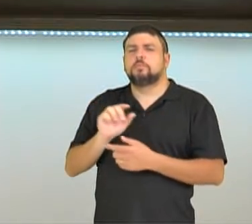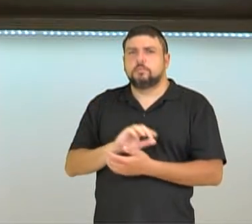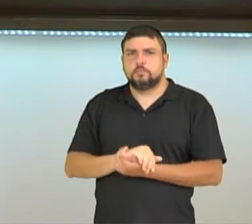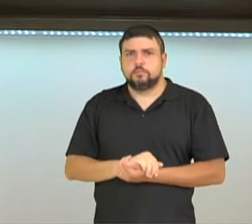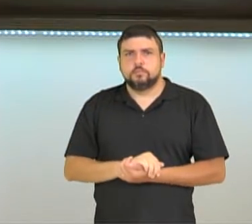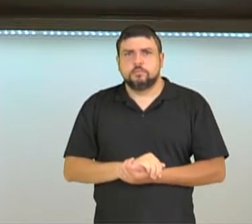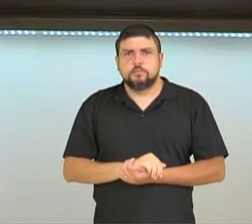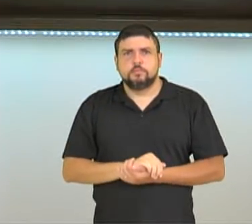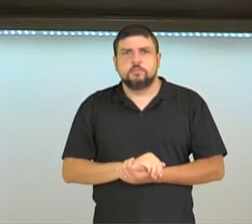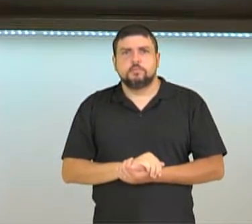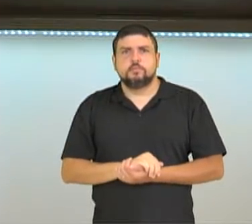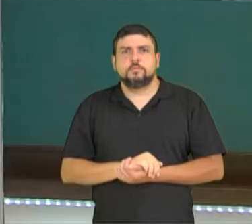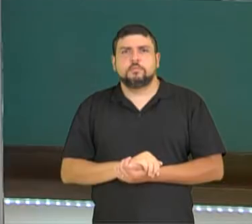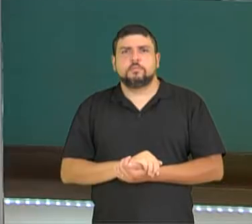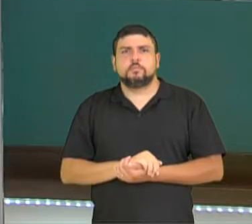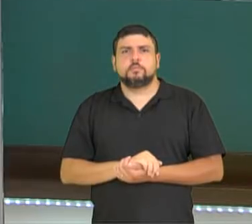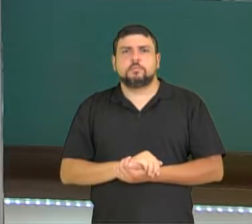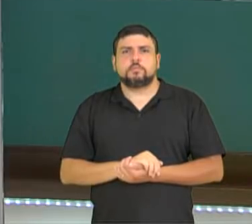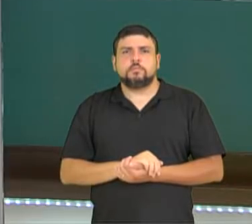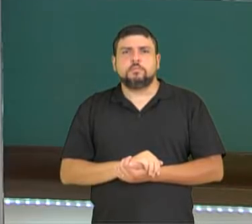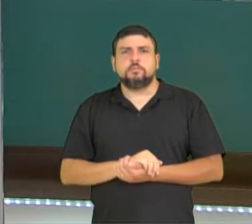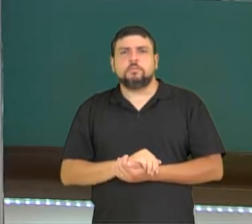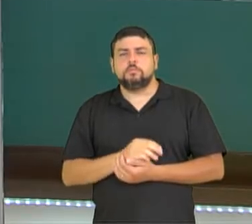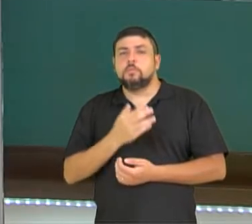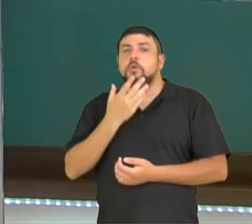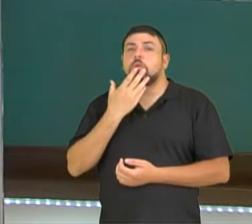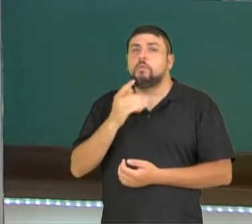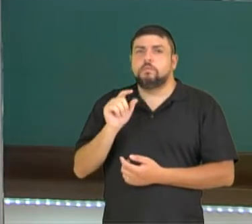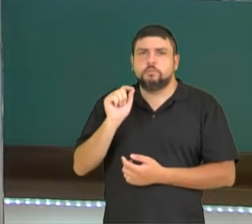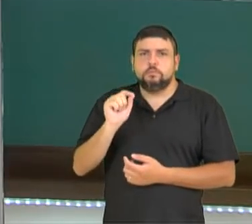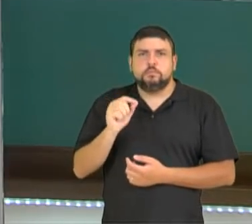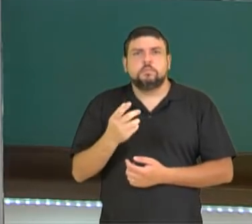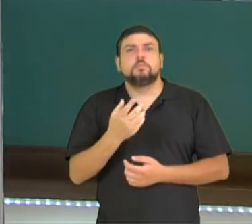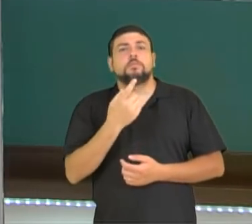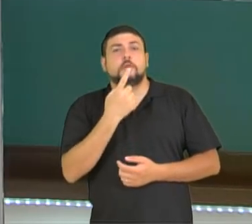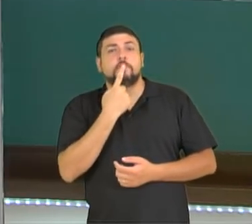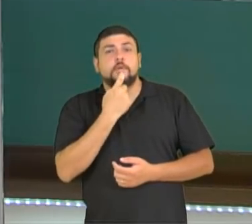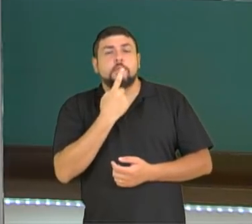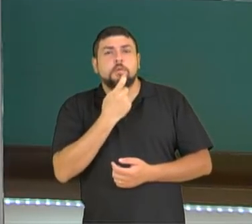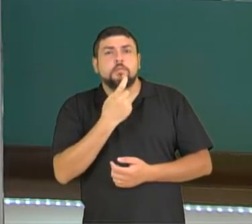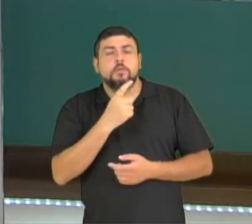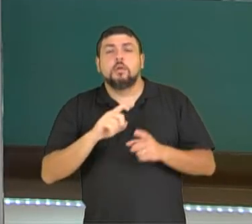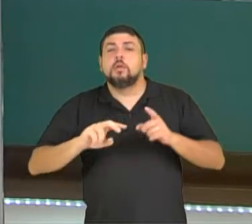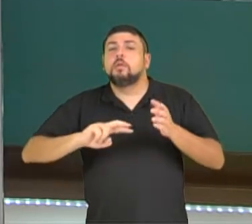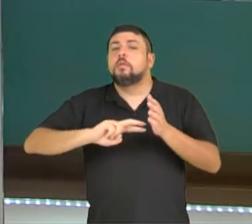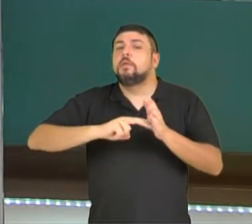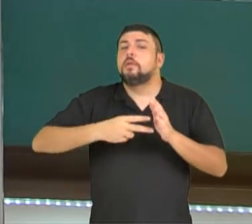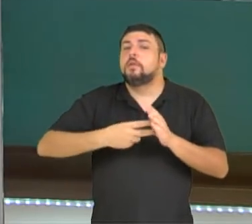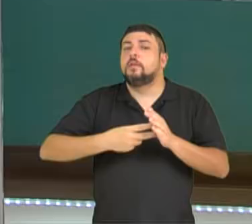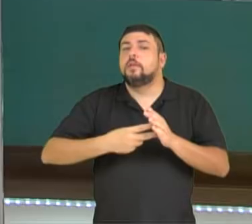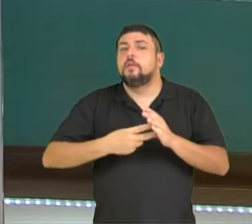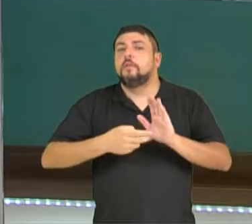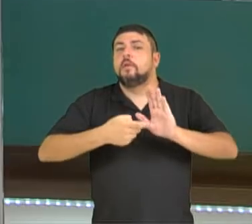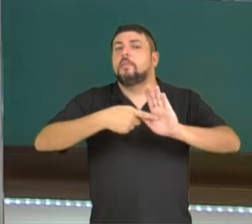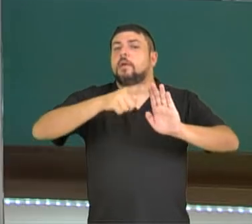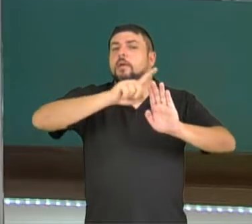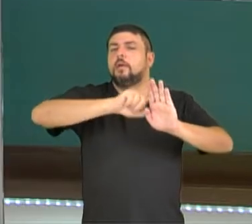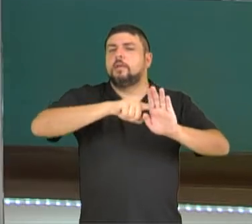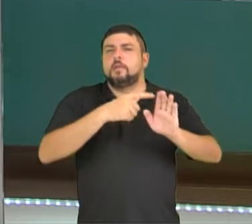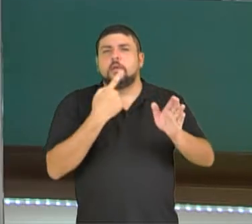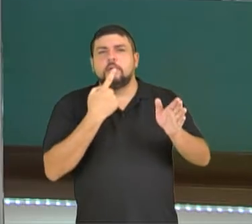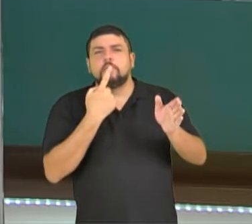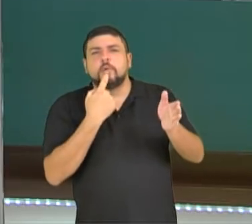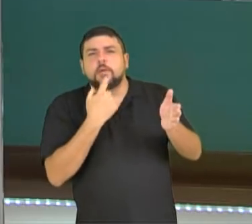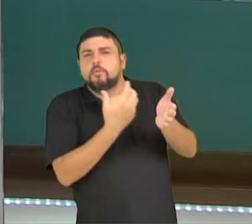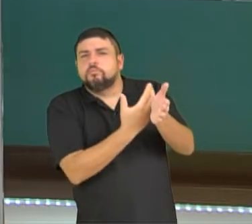resposta. A cor predominante é o vermelho. Faz referência ao sangue. Isso mesmo, a temática,